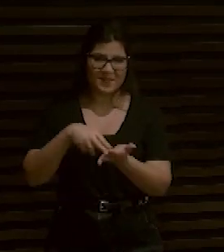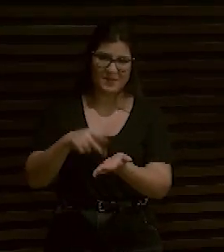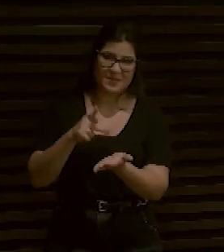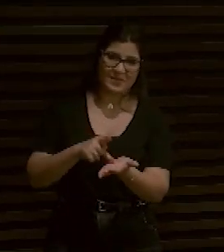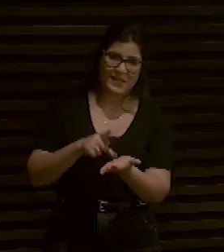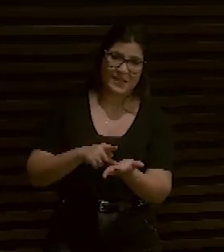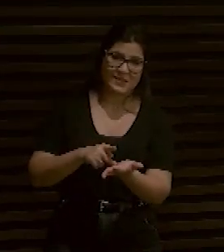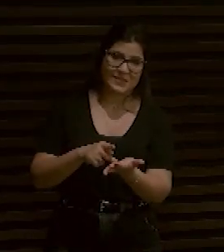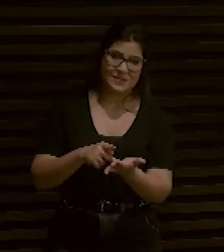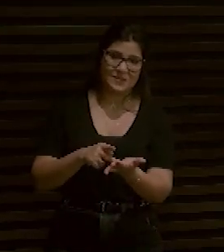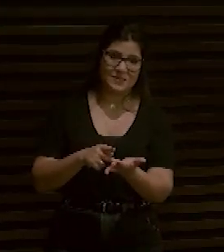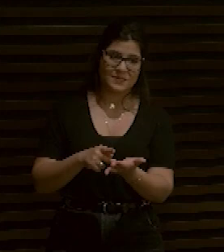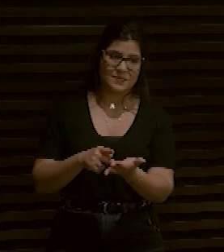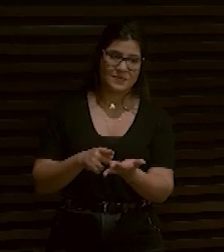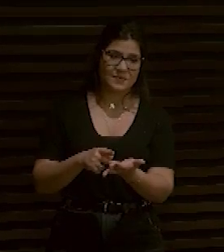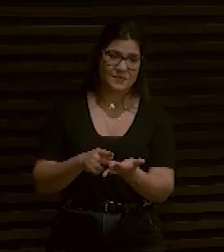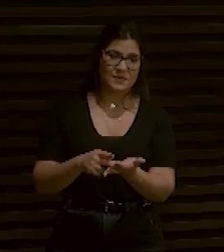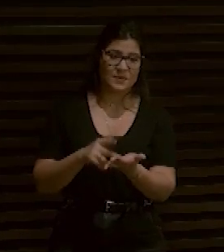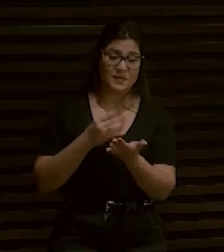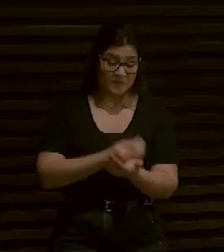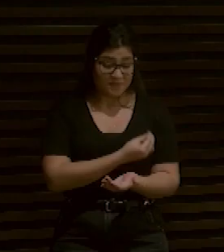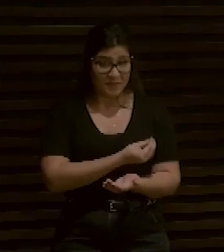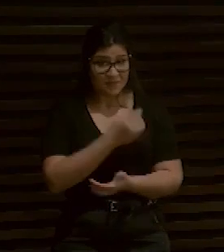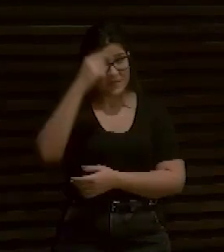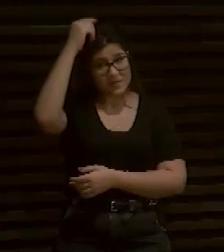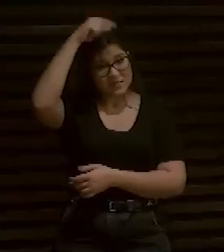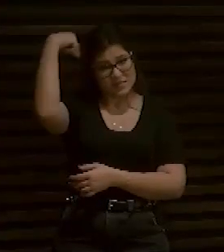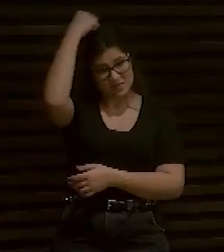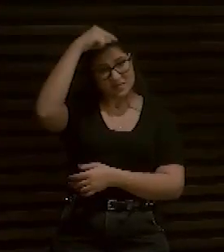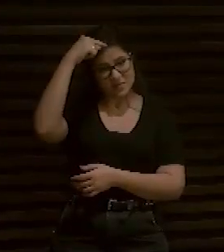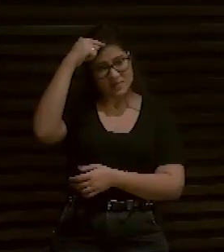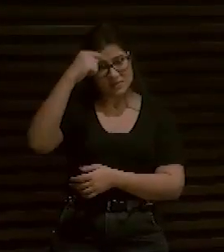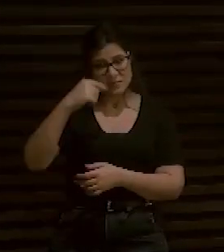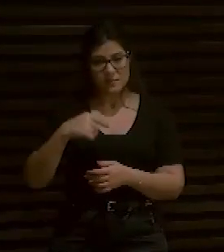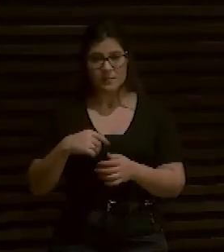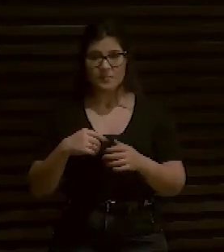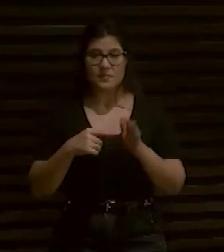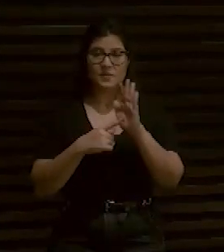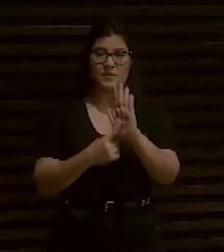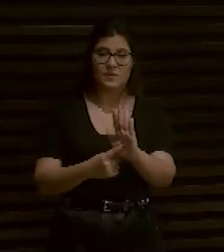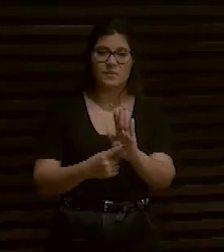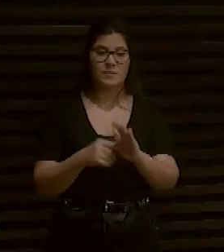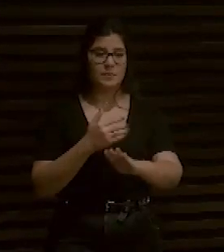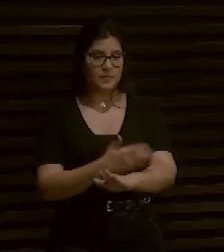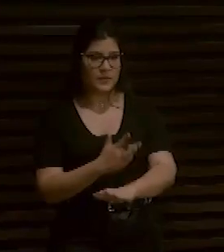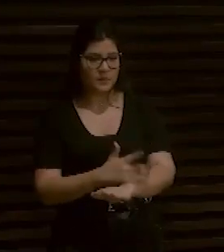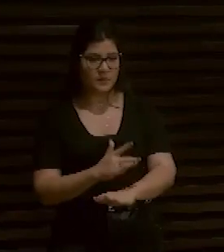a deliberadamente caminhar em santificação, com ações práticas que cabem a você.